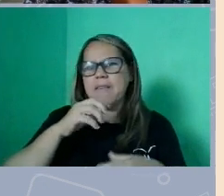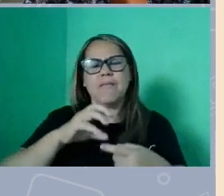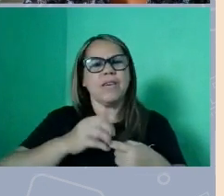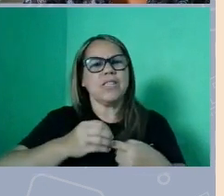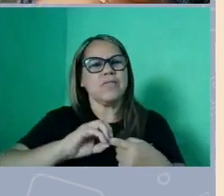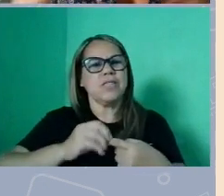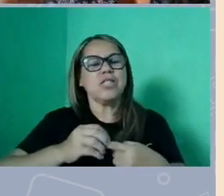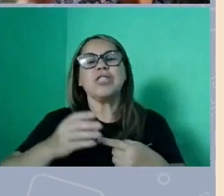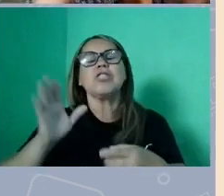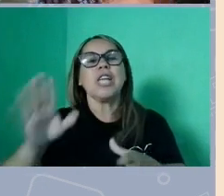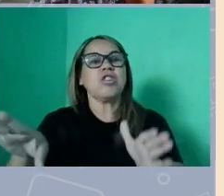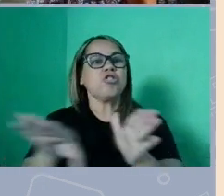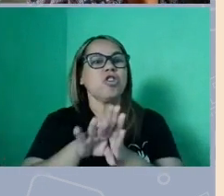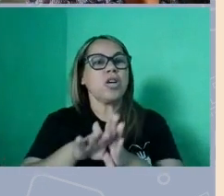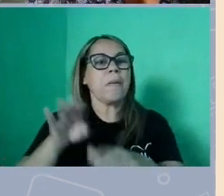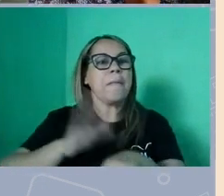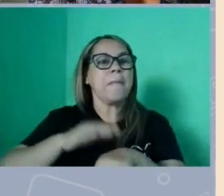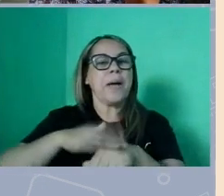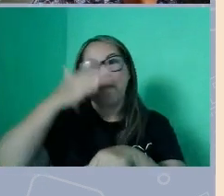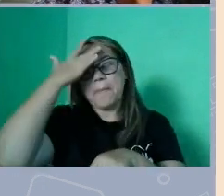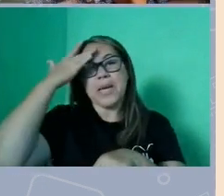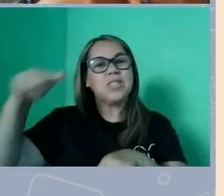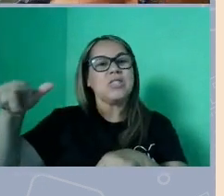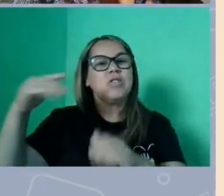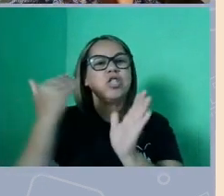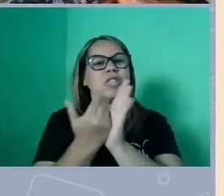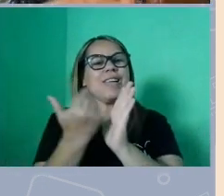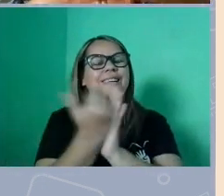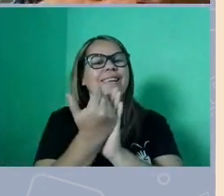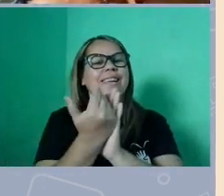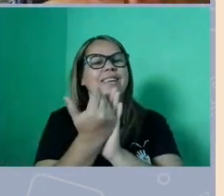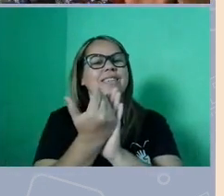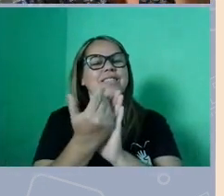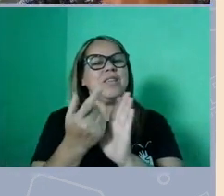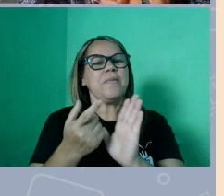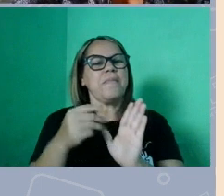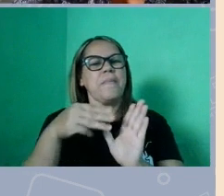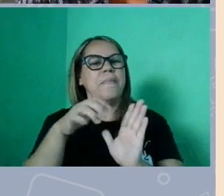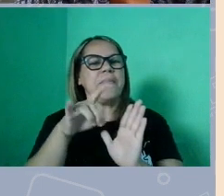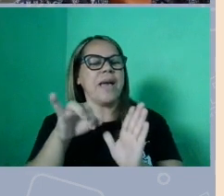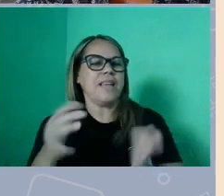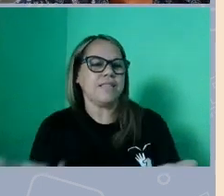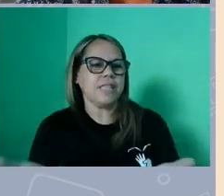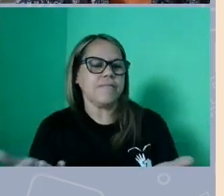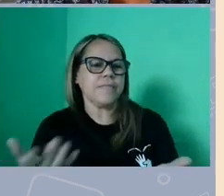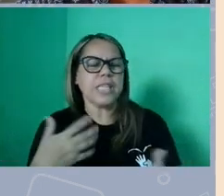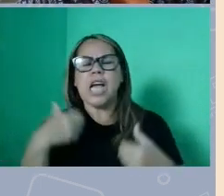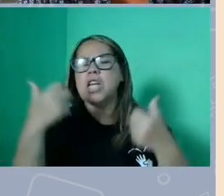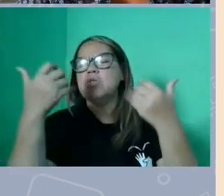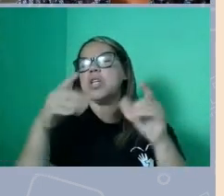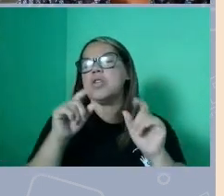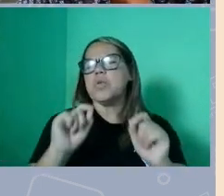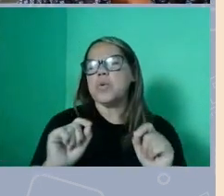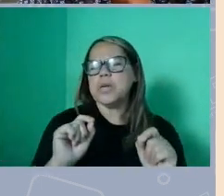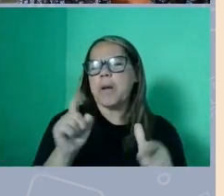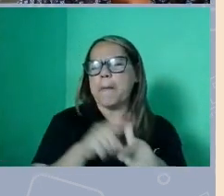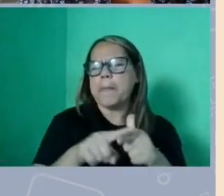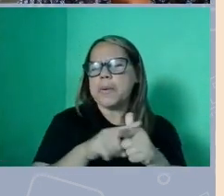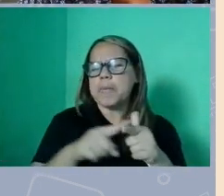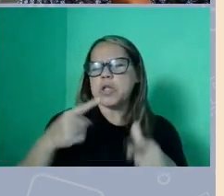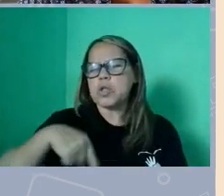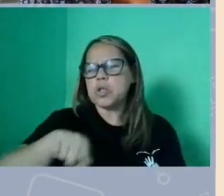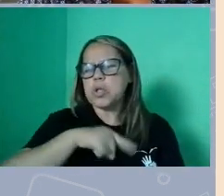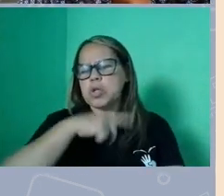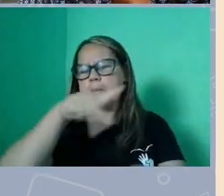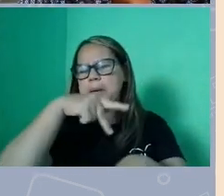esses dois textos a gente vai observar direitinho eles fazem alusão à crise que nosso país está vivendo né uma crise